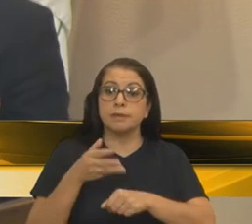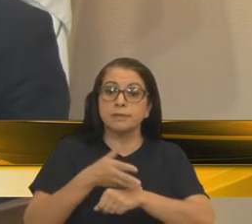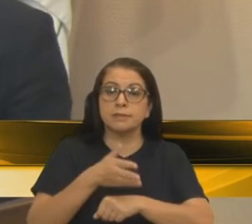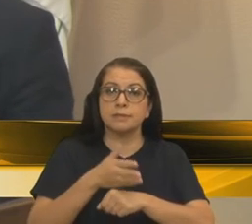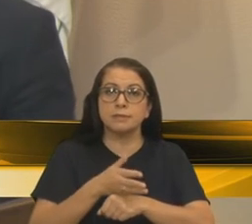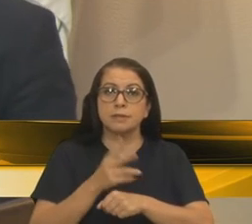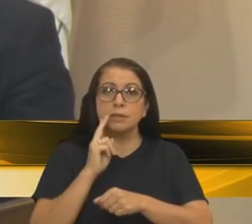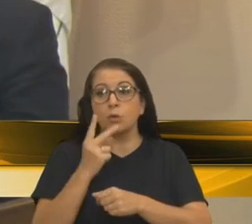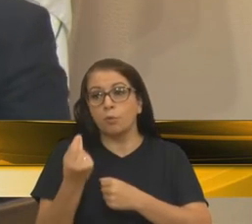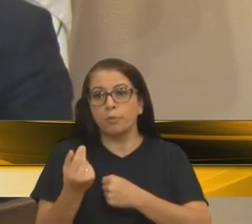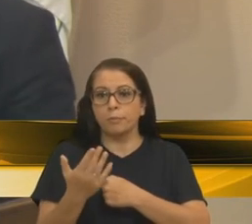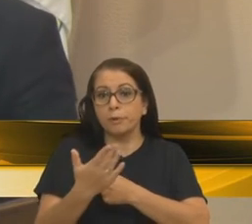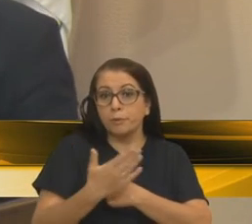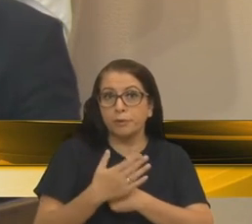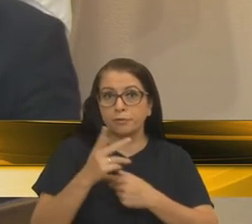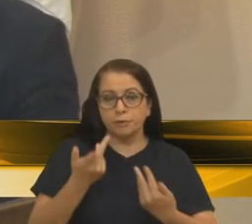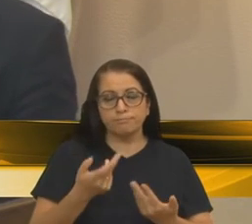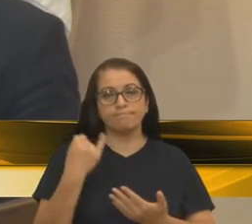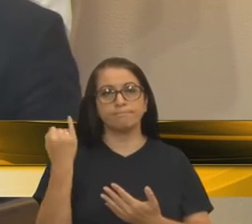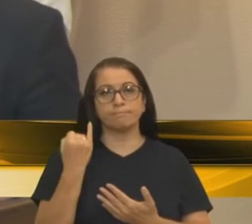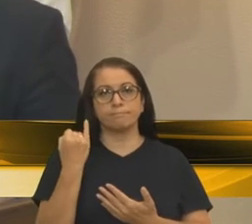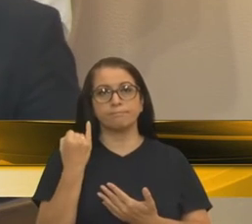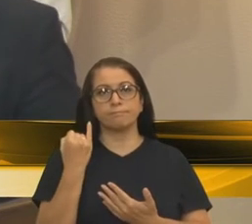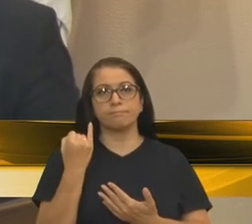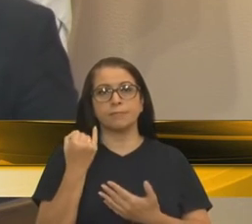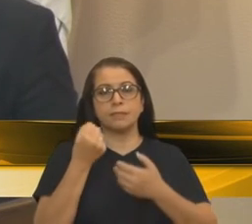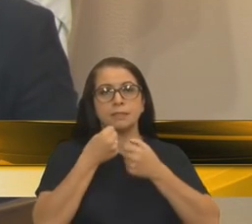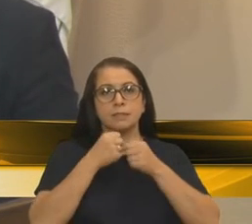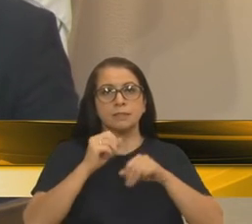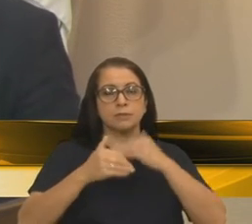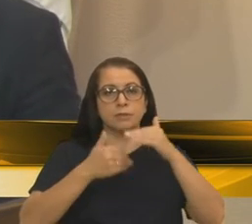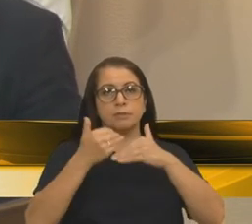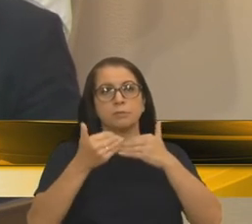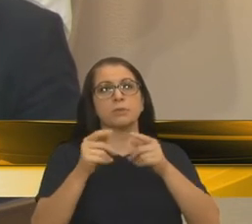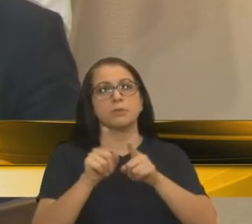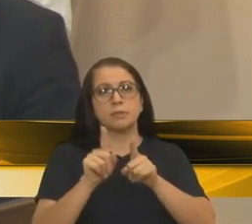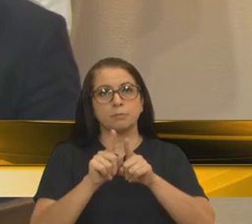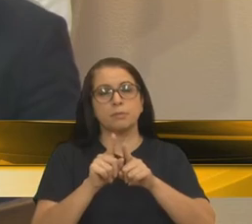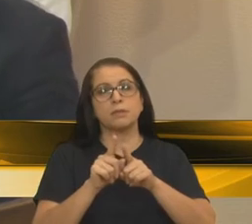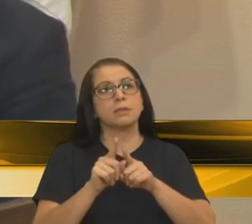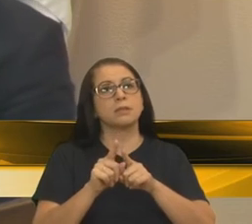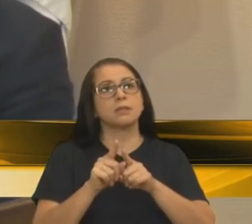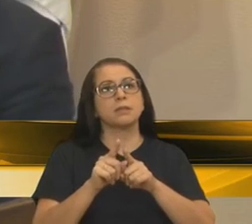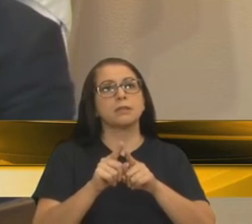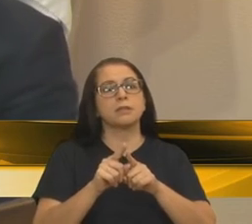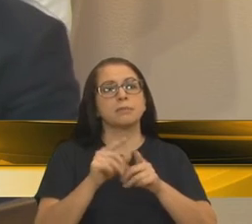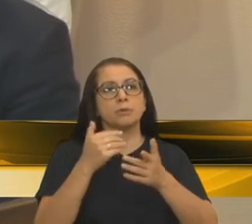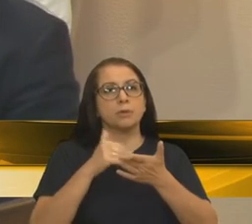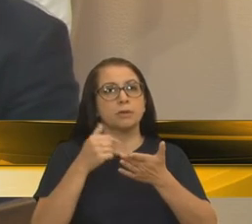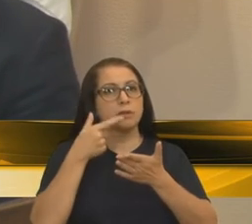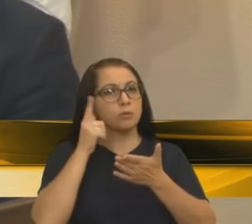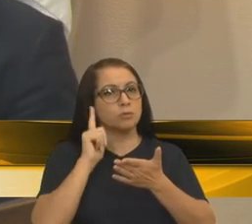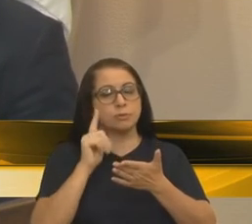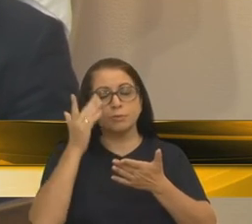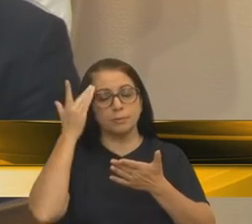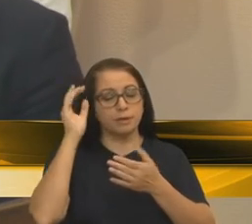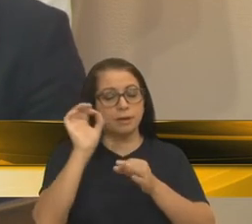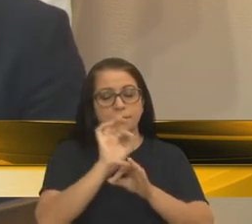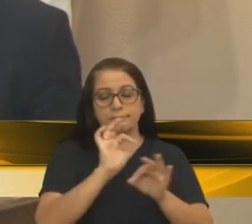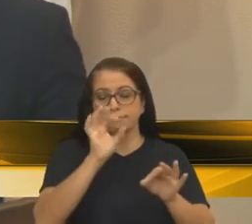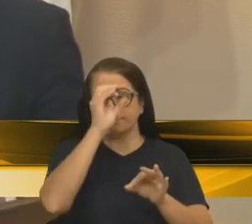ou alguém ajudá-los. Mas é importante. A Secretaria de Desenvolvimento também Econômico tem que ajudar, mas o secretário ontem não sabia de